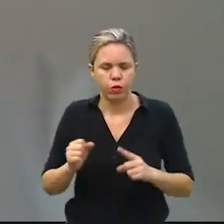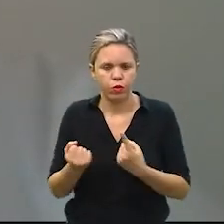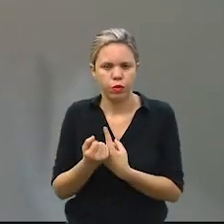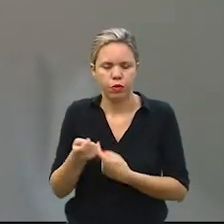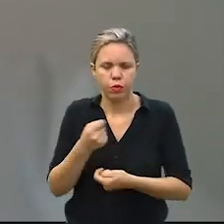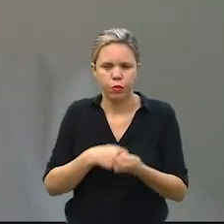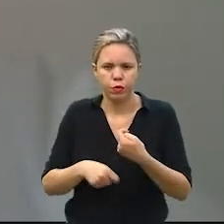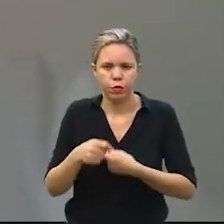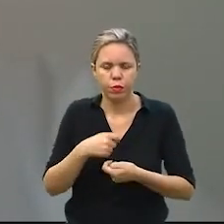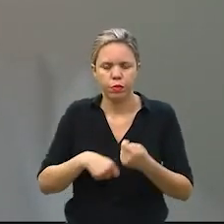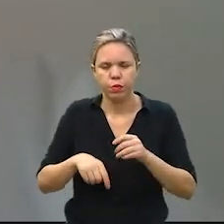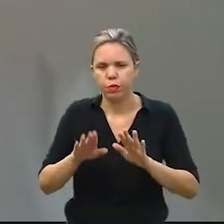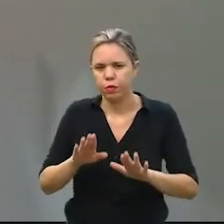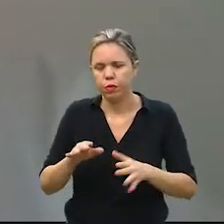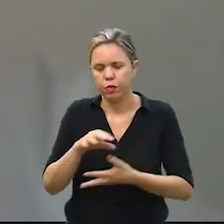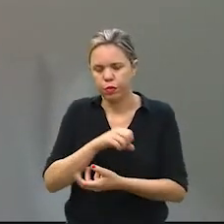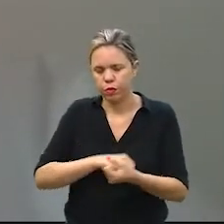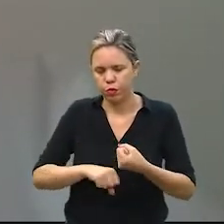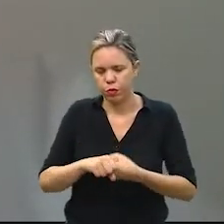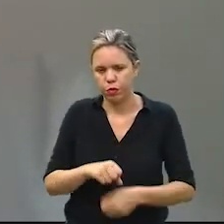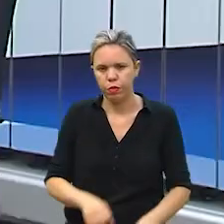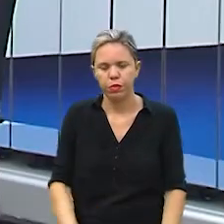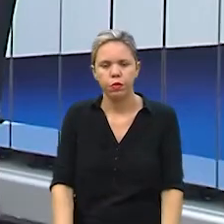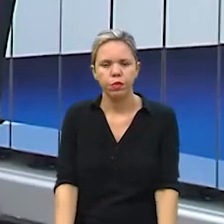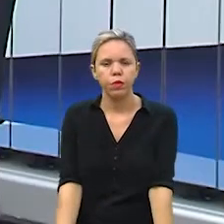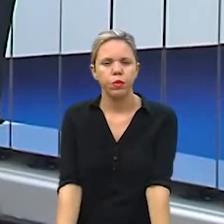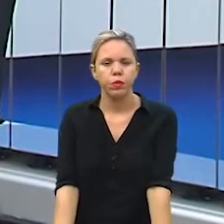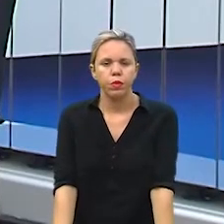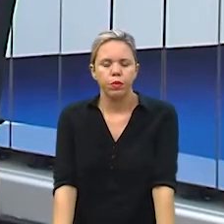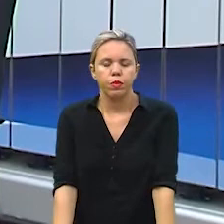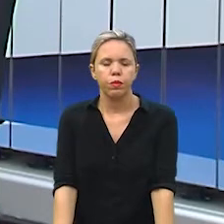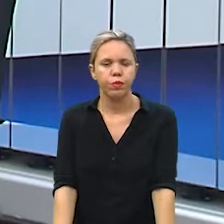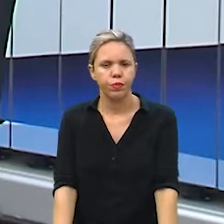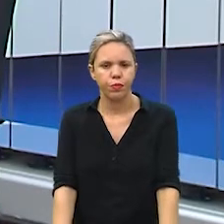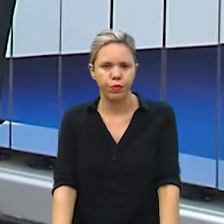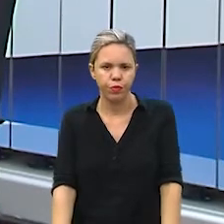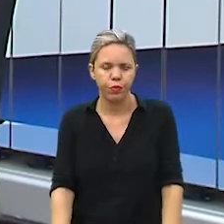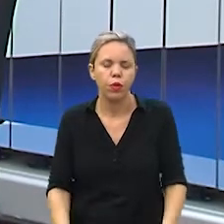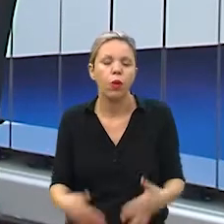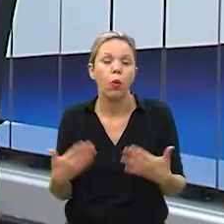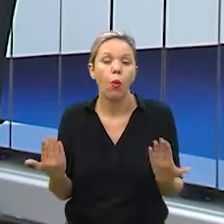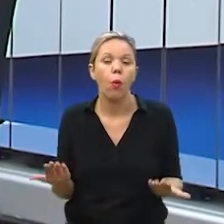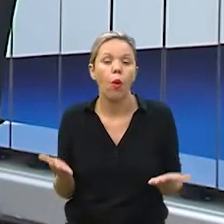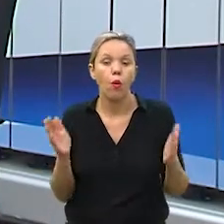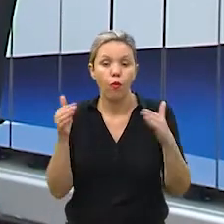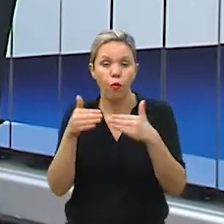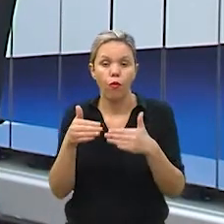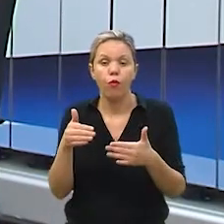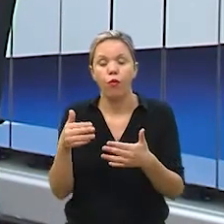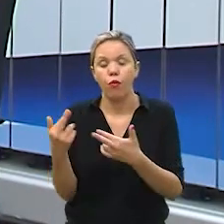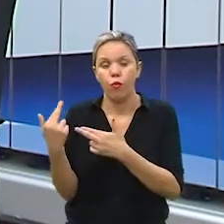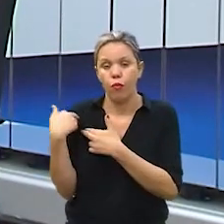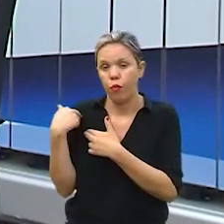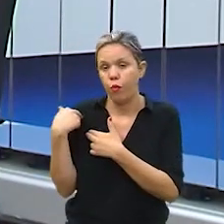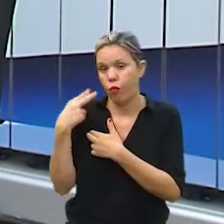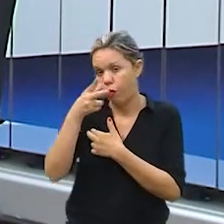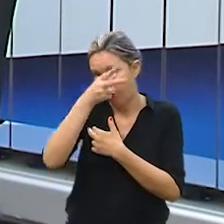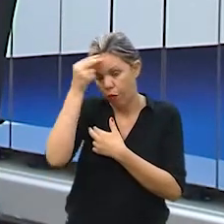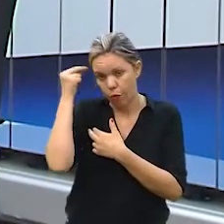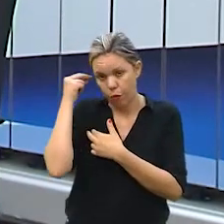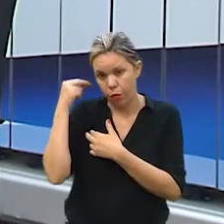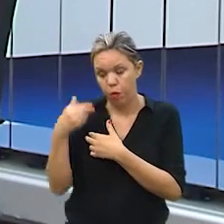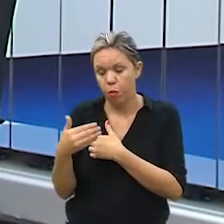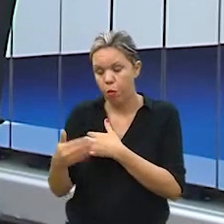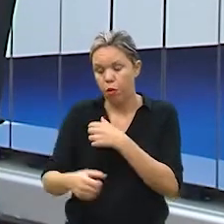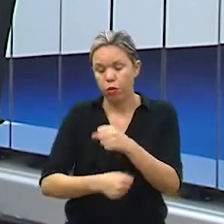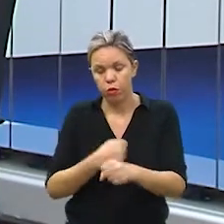e econômico, mas de forma sustentável. Aurílio, qual que é o foco do Executivo para o ano que vem?